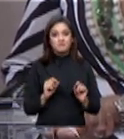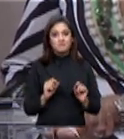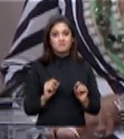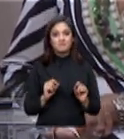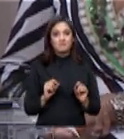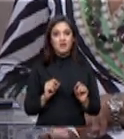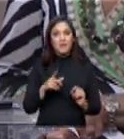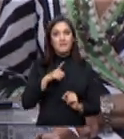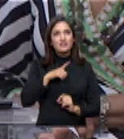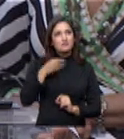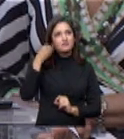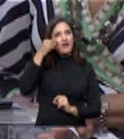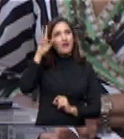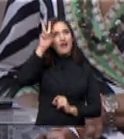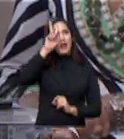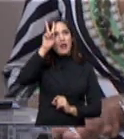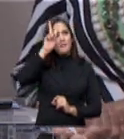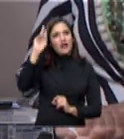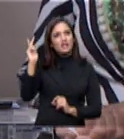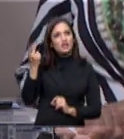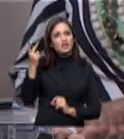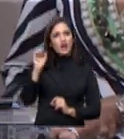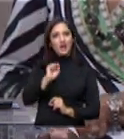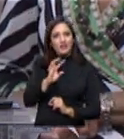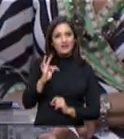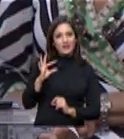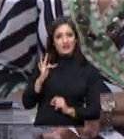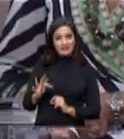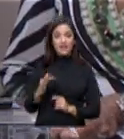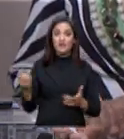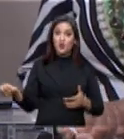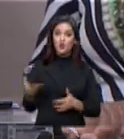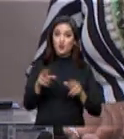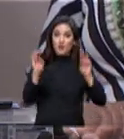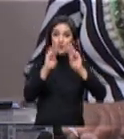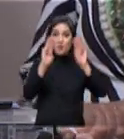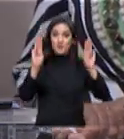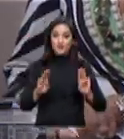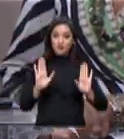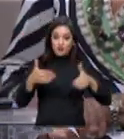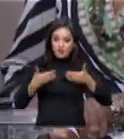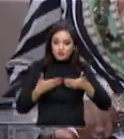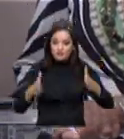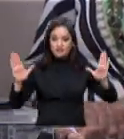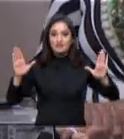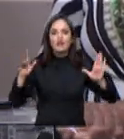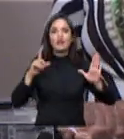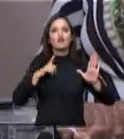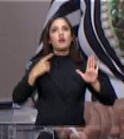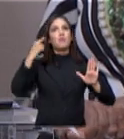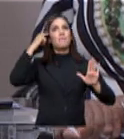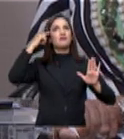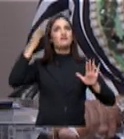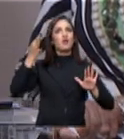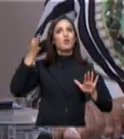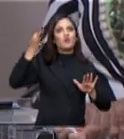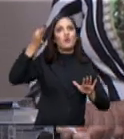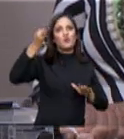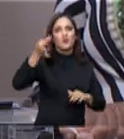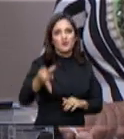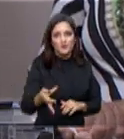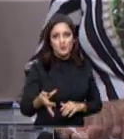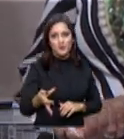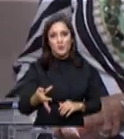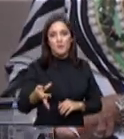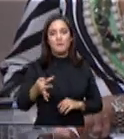reviver a história do Supremo Tribunal Federal, o novo museu já nasce com um olhar prospectivo e vanguardista.